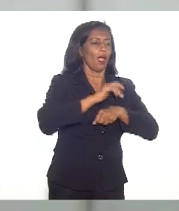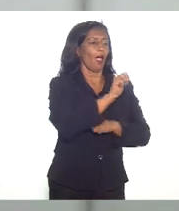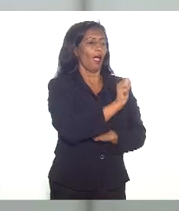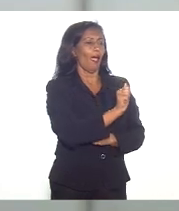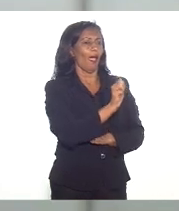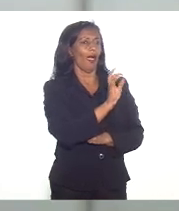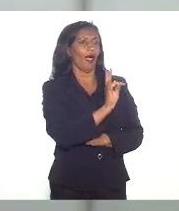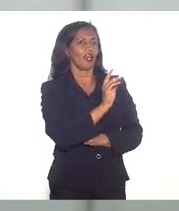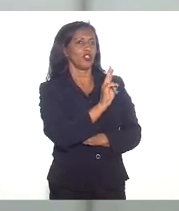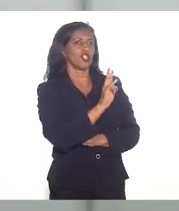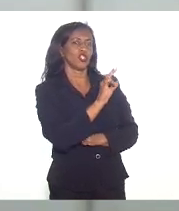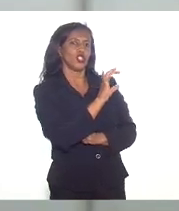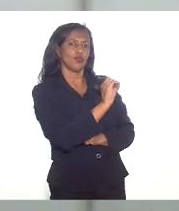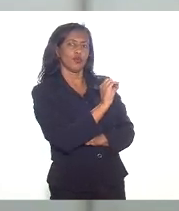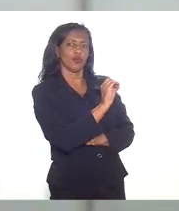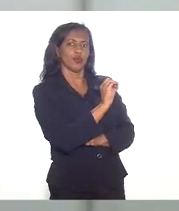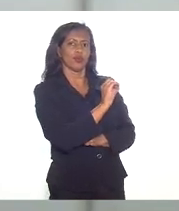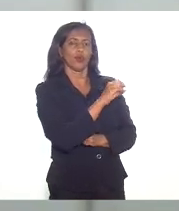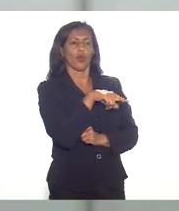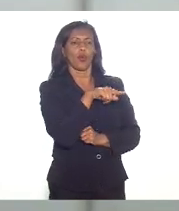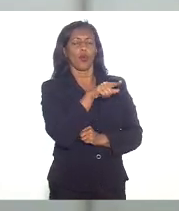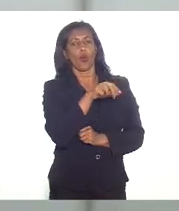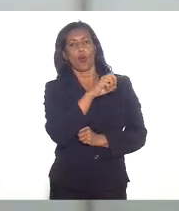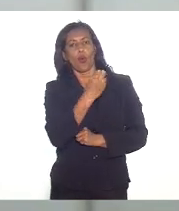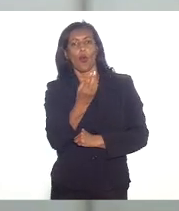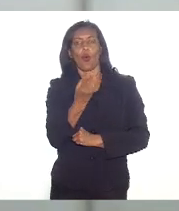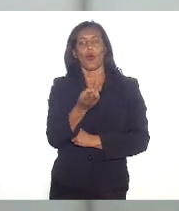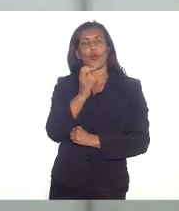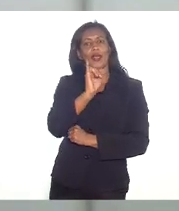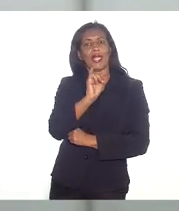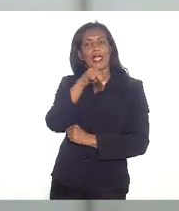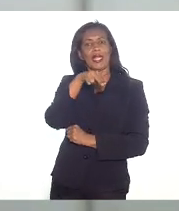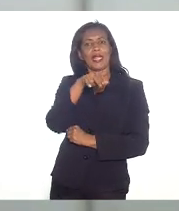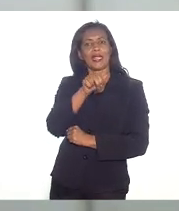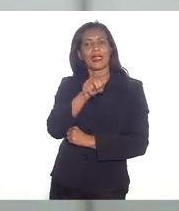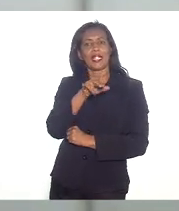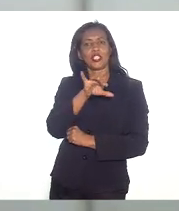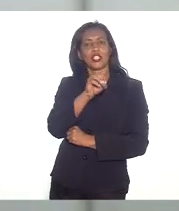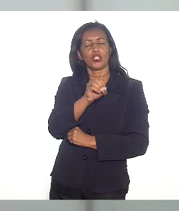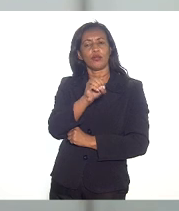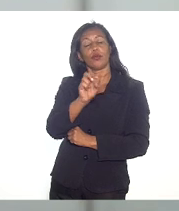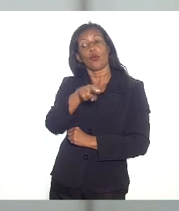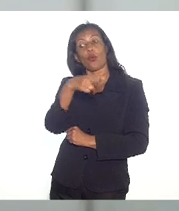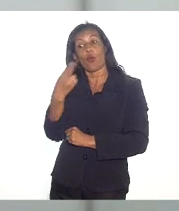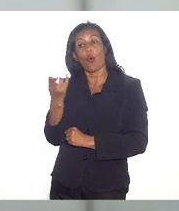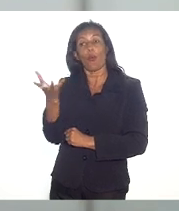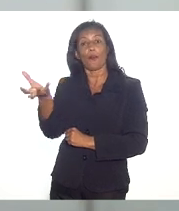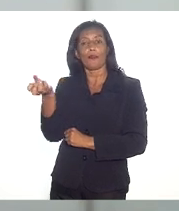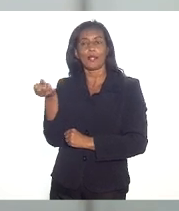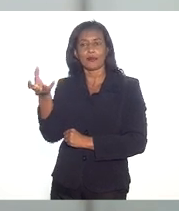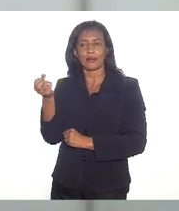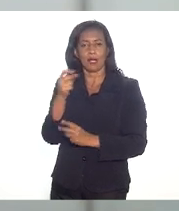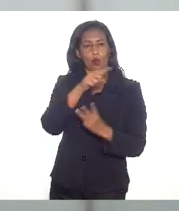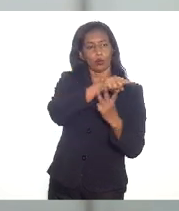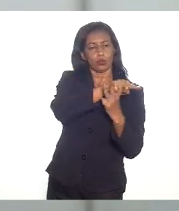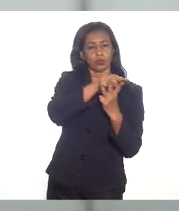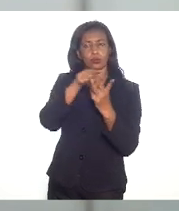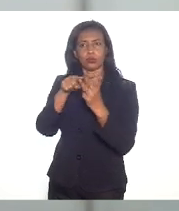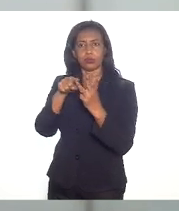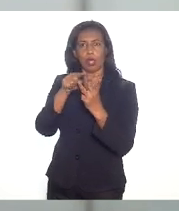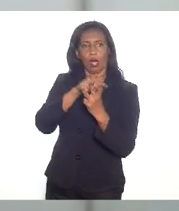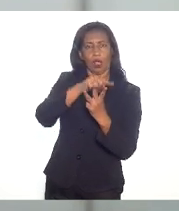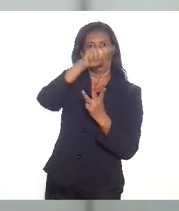aí ficava com o panorama cotejado com o Brasil inteiro, muito interessante, porque aí vai aparecer, no meu